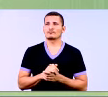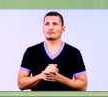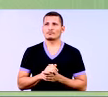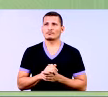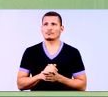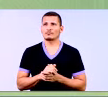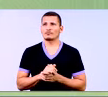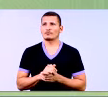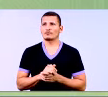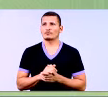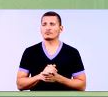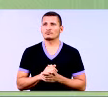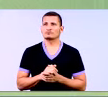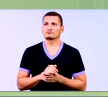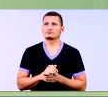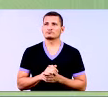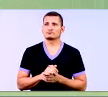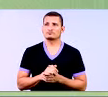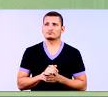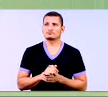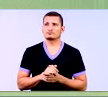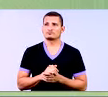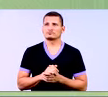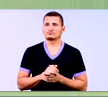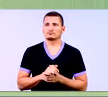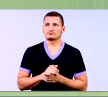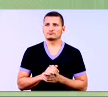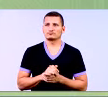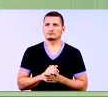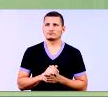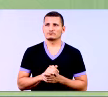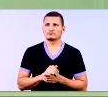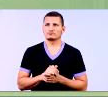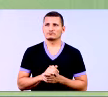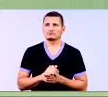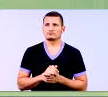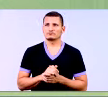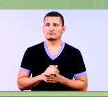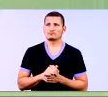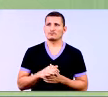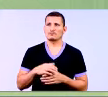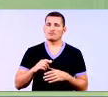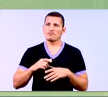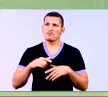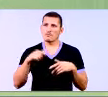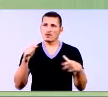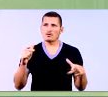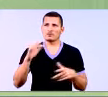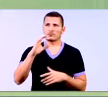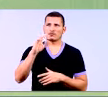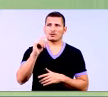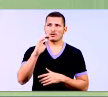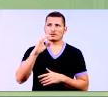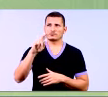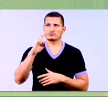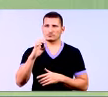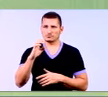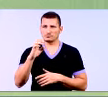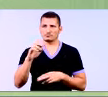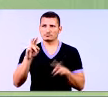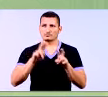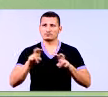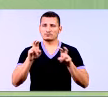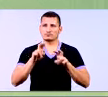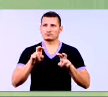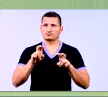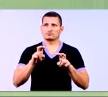maior ela é e mais barata ela fica, ok? Quanto maior o cache de uma máquina, aqui a gente está falando do processador, quanto